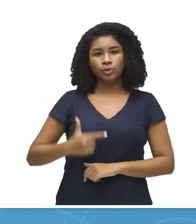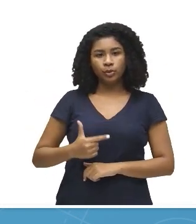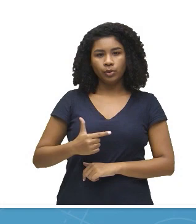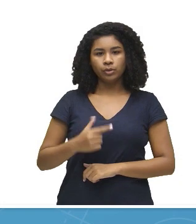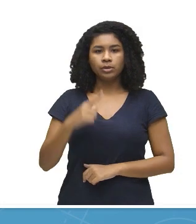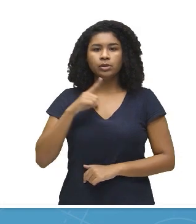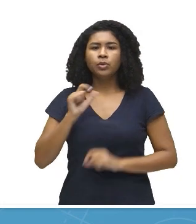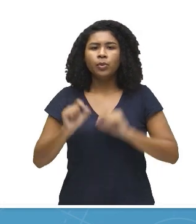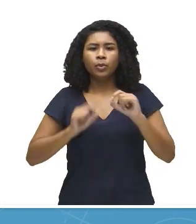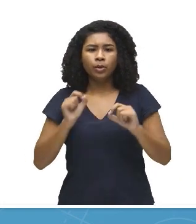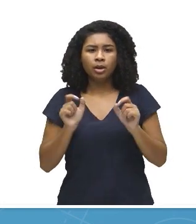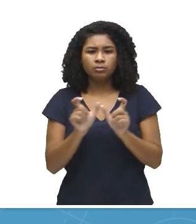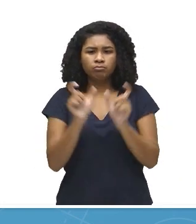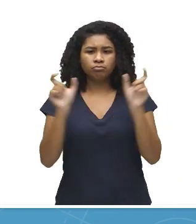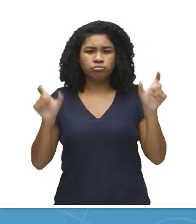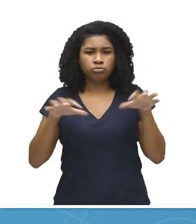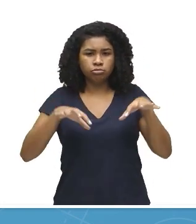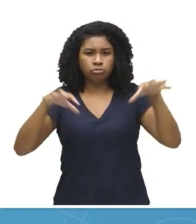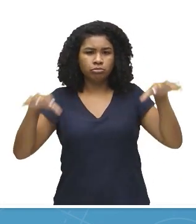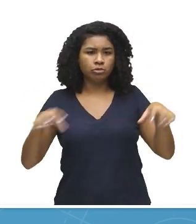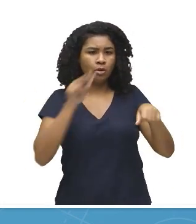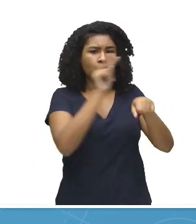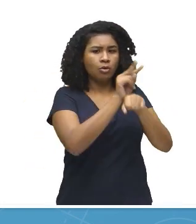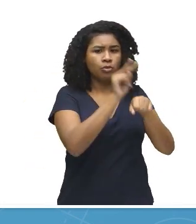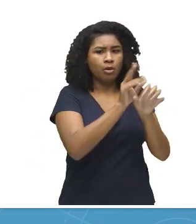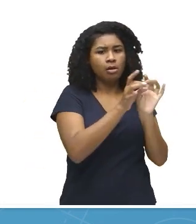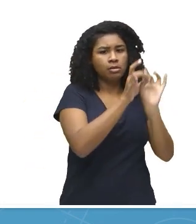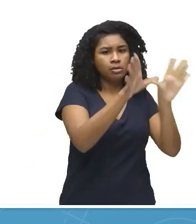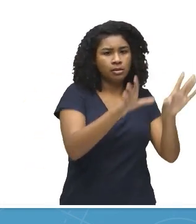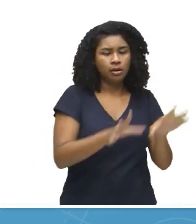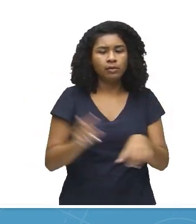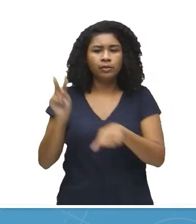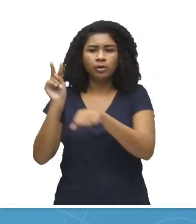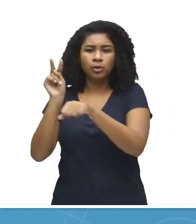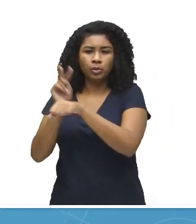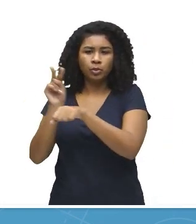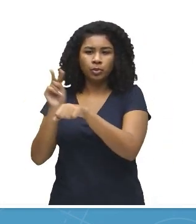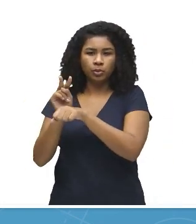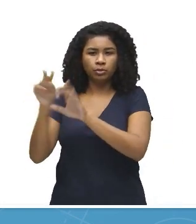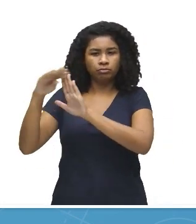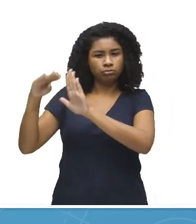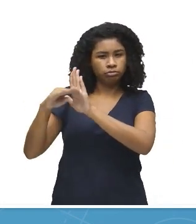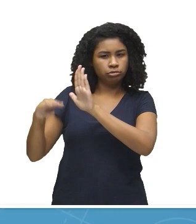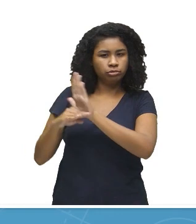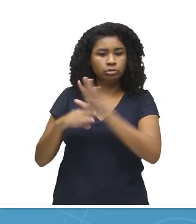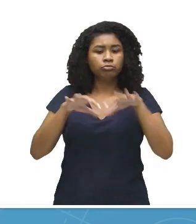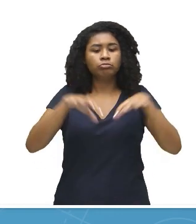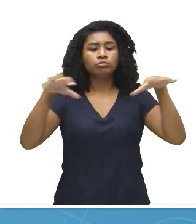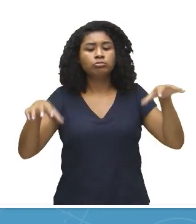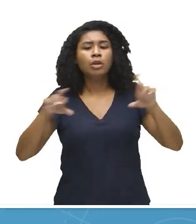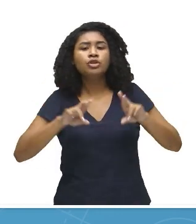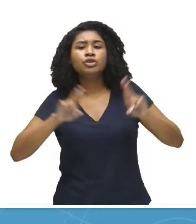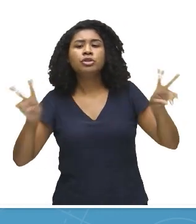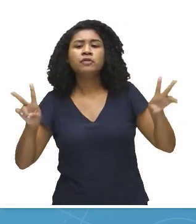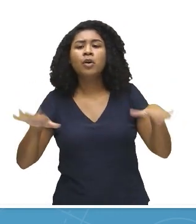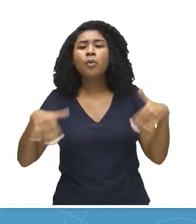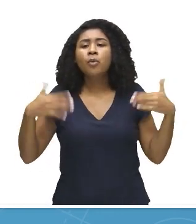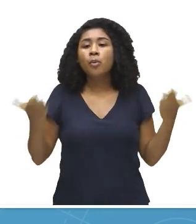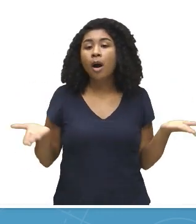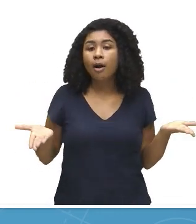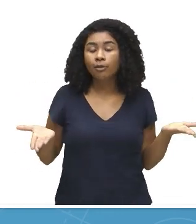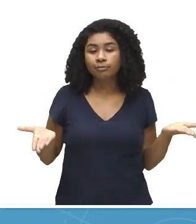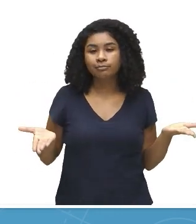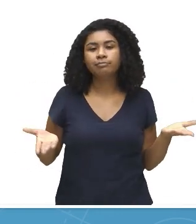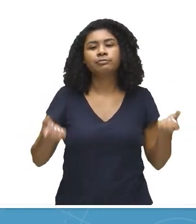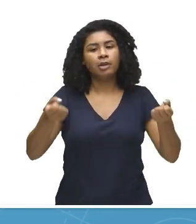você vai descrever aí um pouco das diferenças que nós vimos entre preservação e conservação